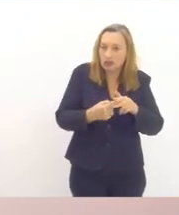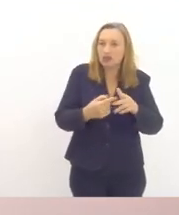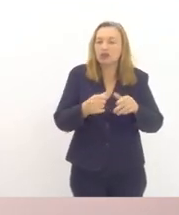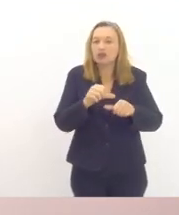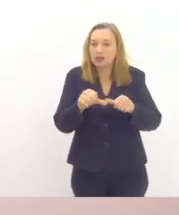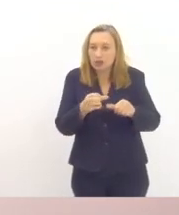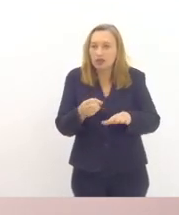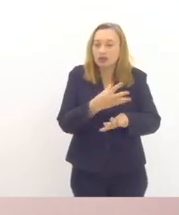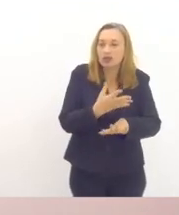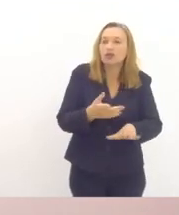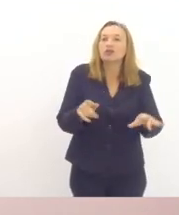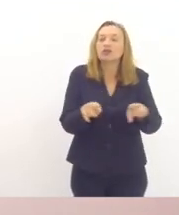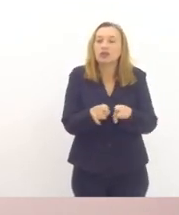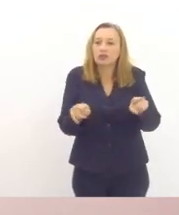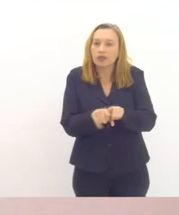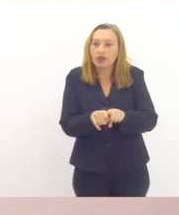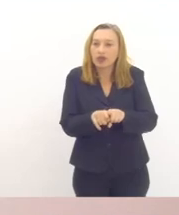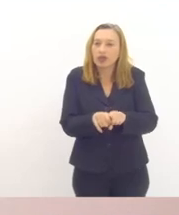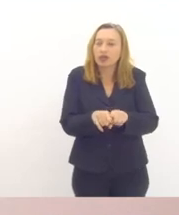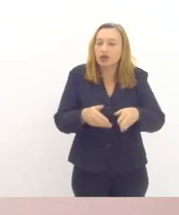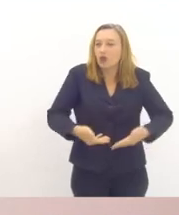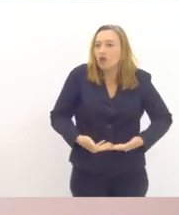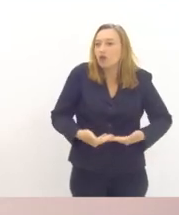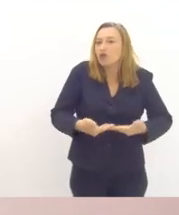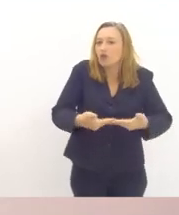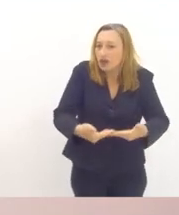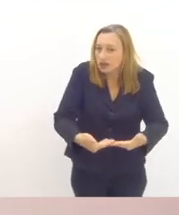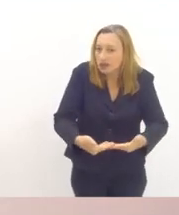E, em termos ainda da oferta